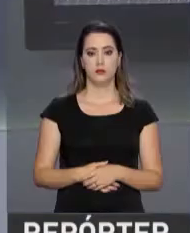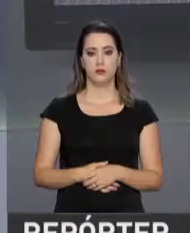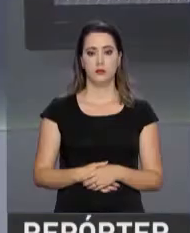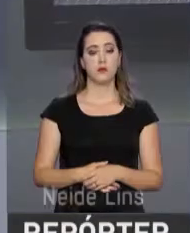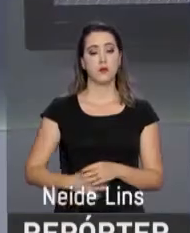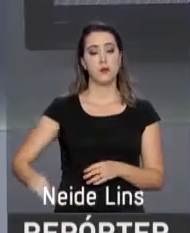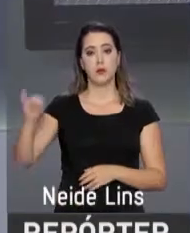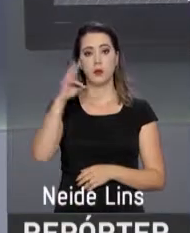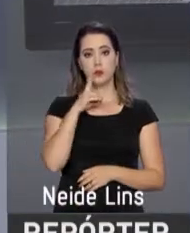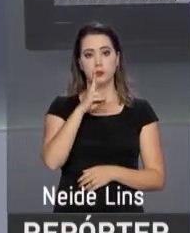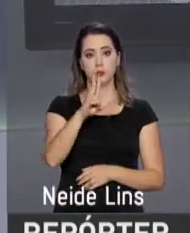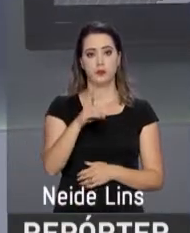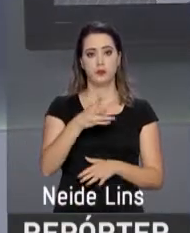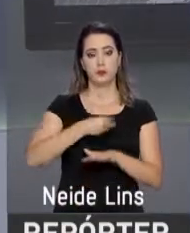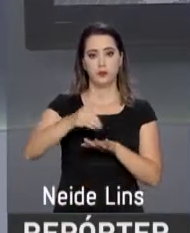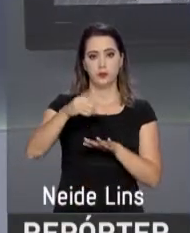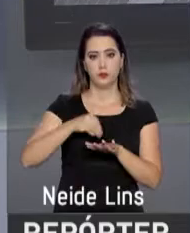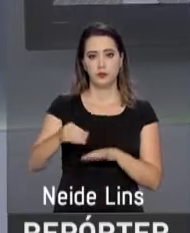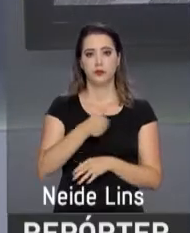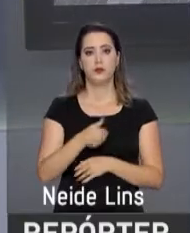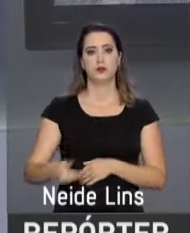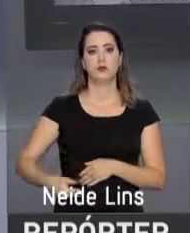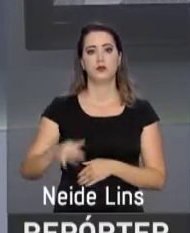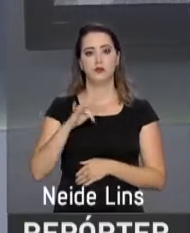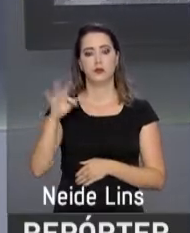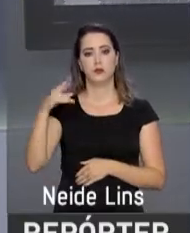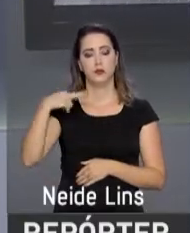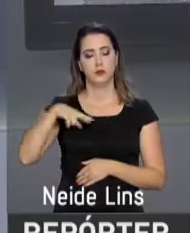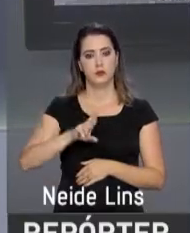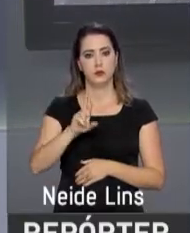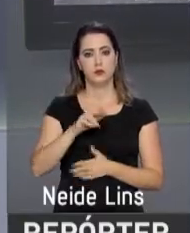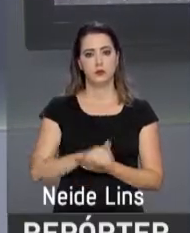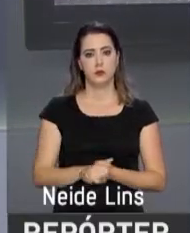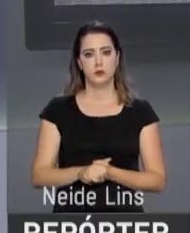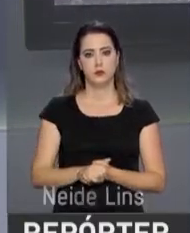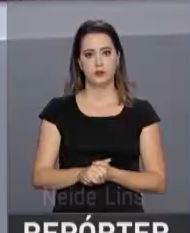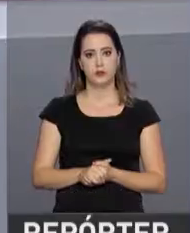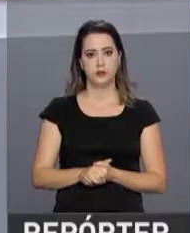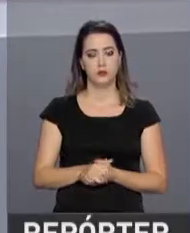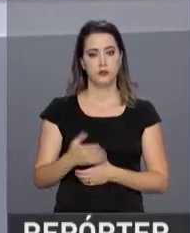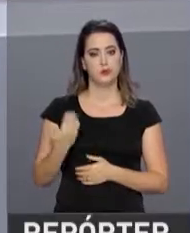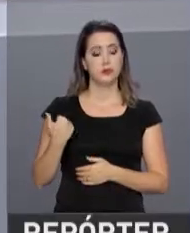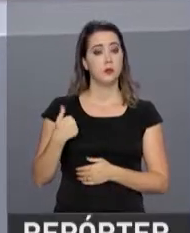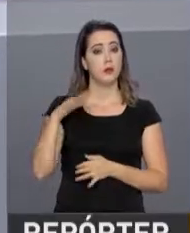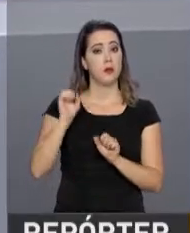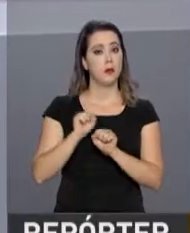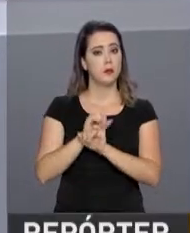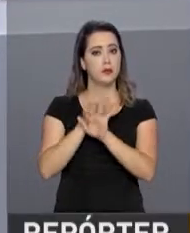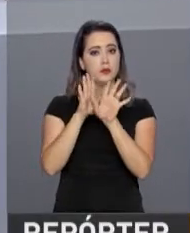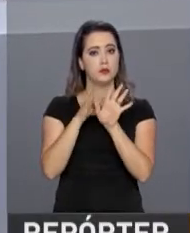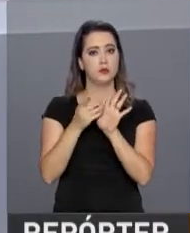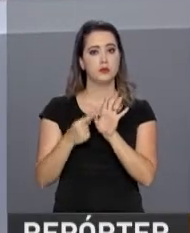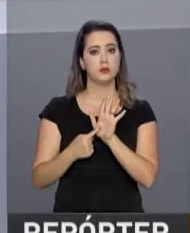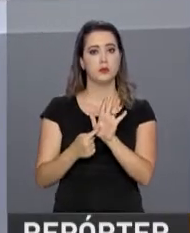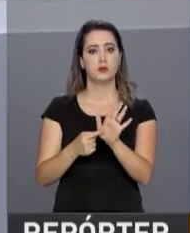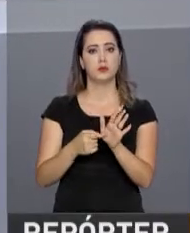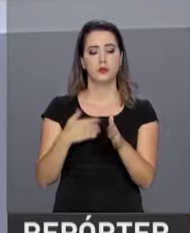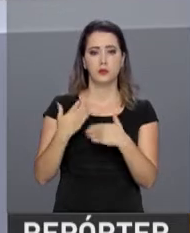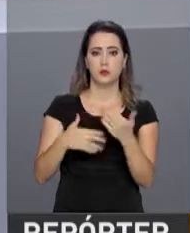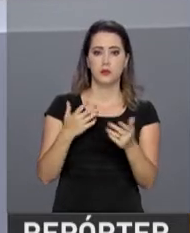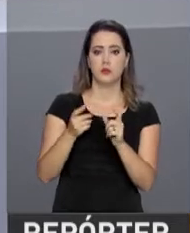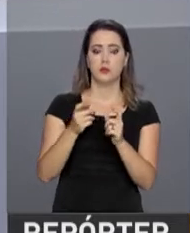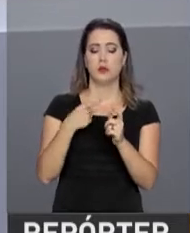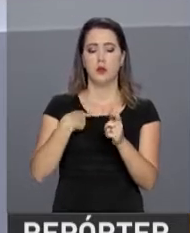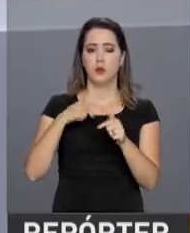Olá, acompanhe agora as notícias do governo federal aqui no Repórter NBR. Mais transparência para acompanhar